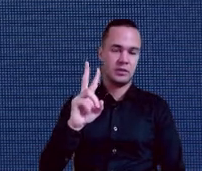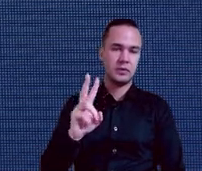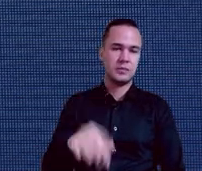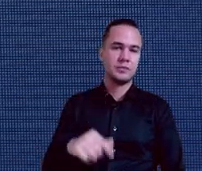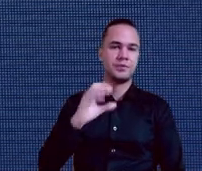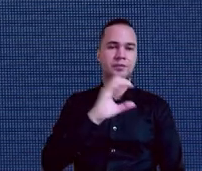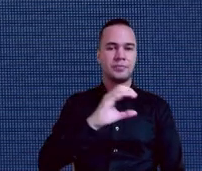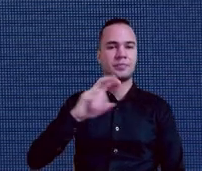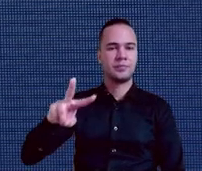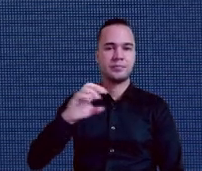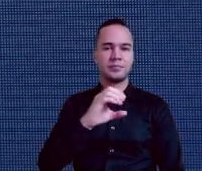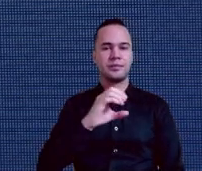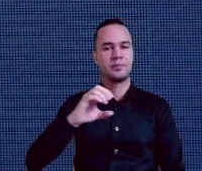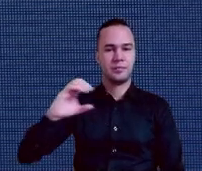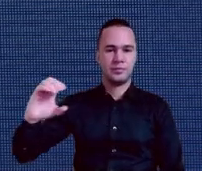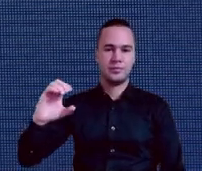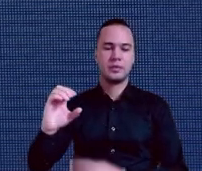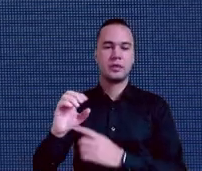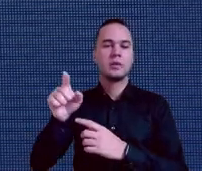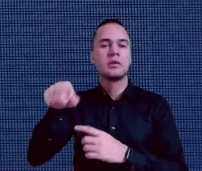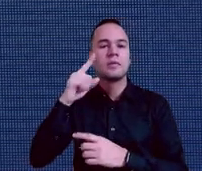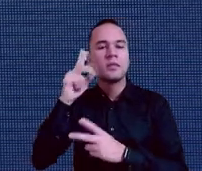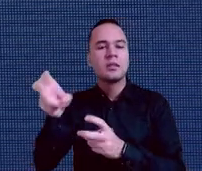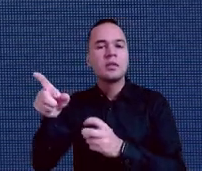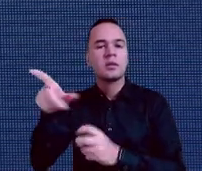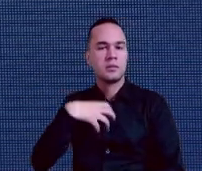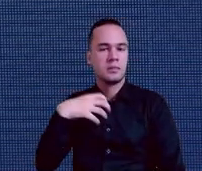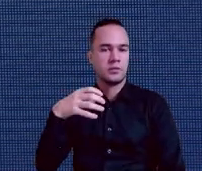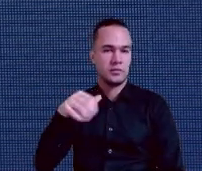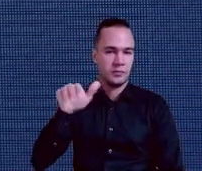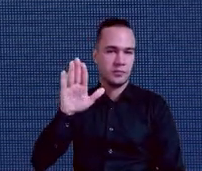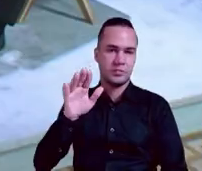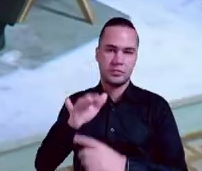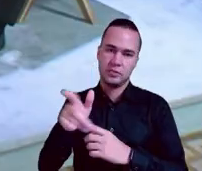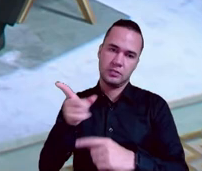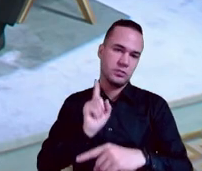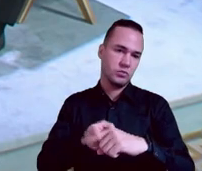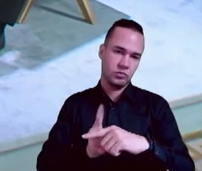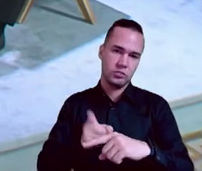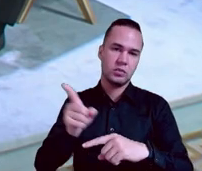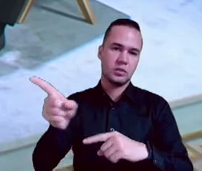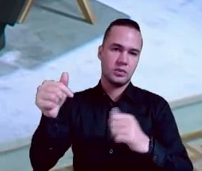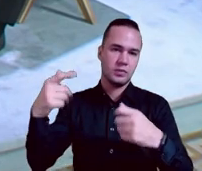você sente mais essa contração não tem como porque exatamente